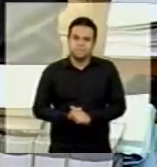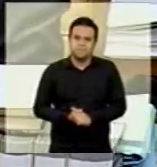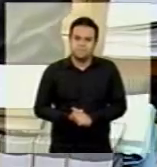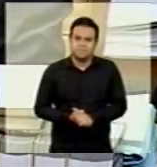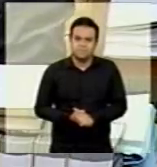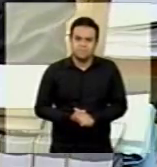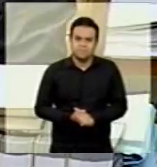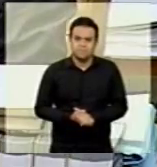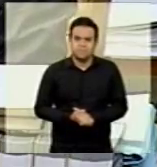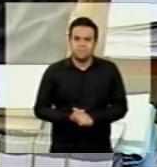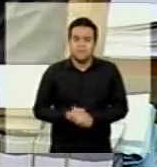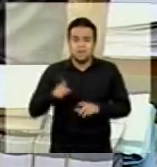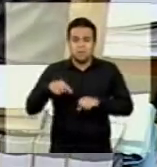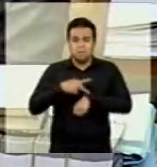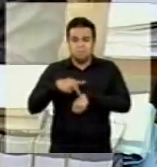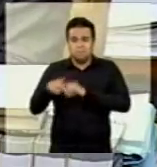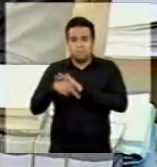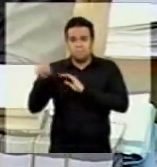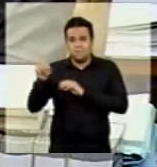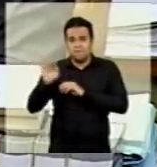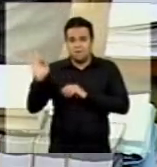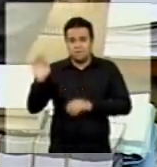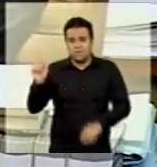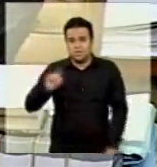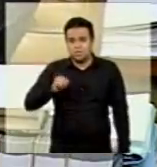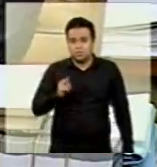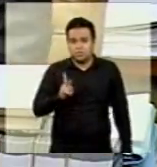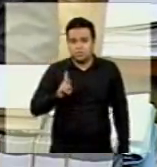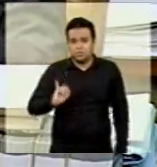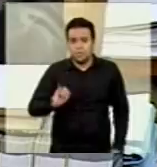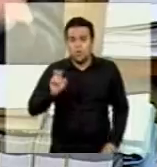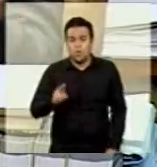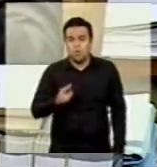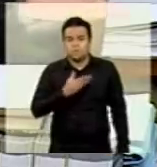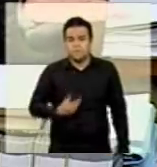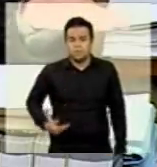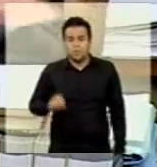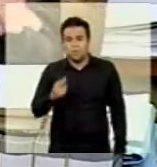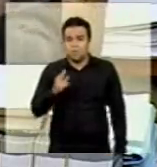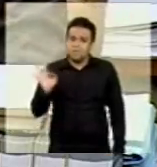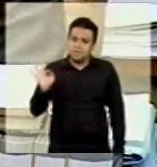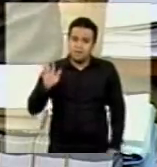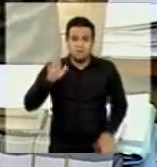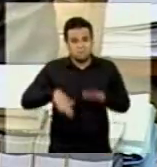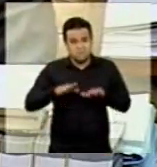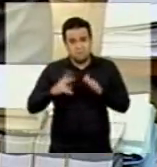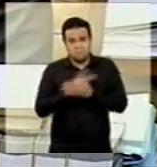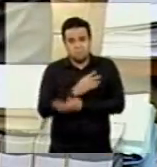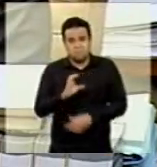que se oferece ao réu naquele país, ou por um júri estadual ou por um júri federal, dependendo da natureza do delito.